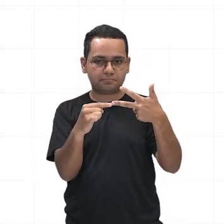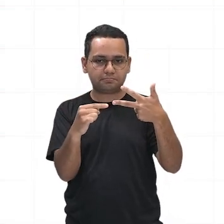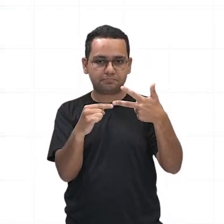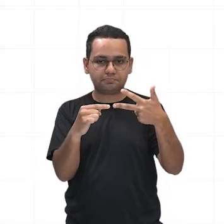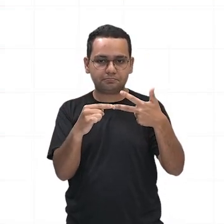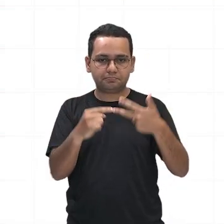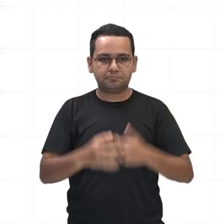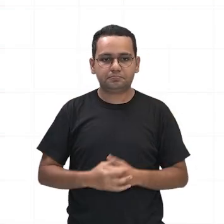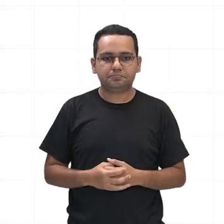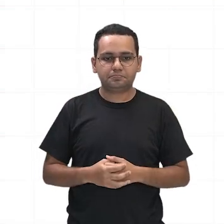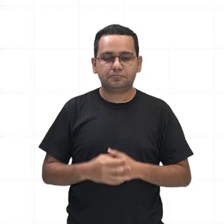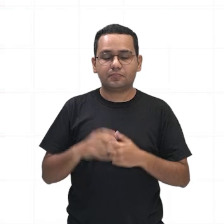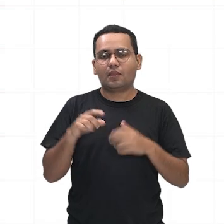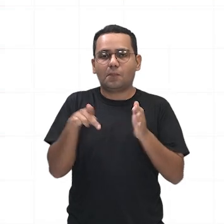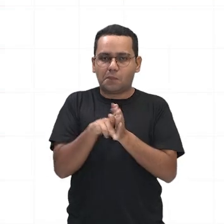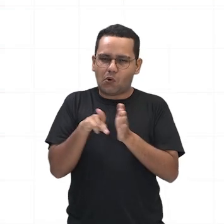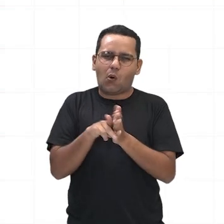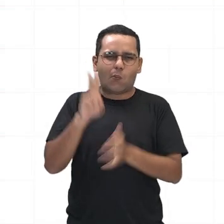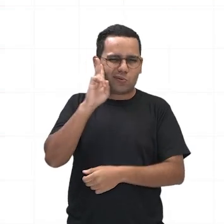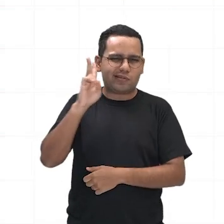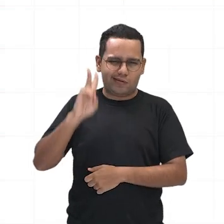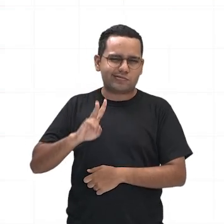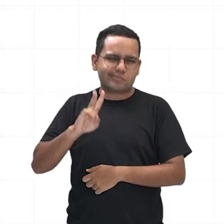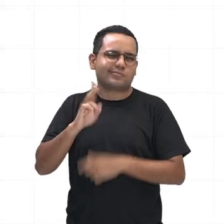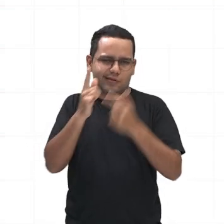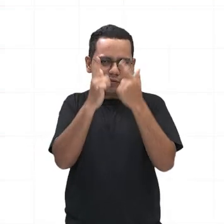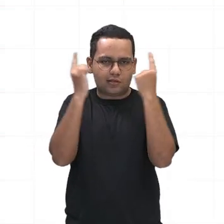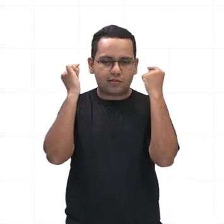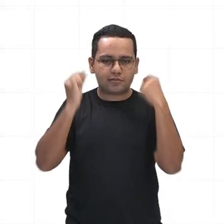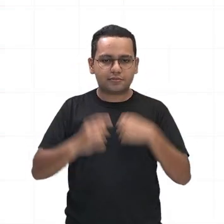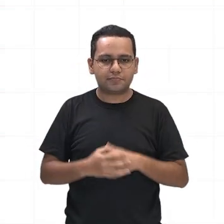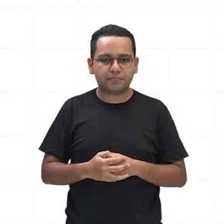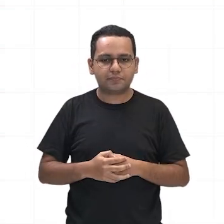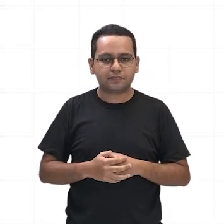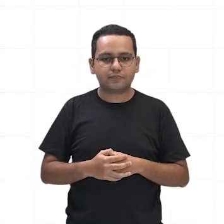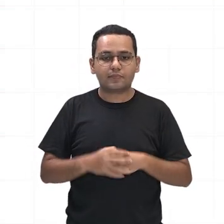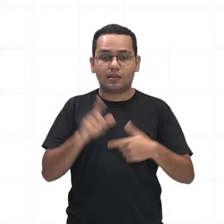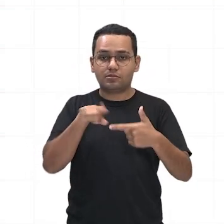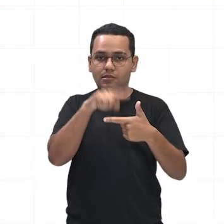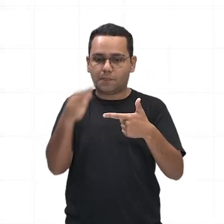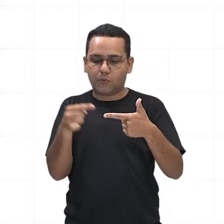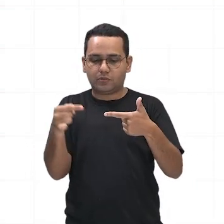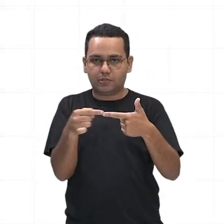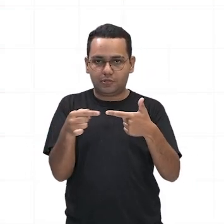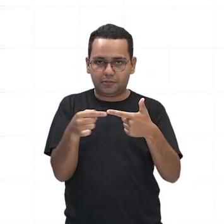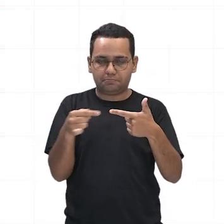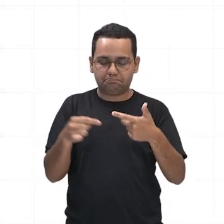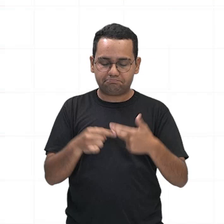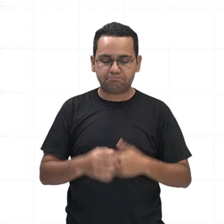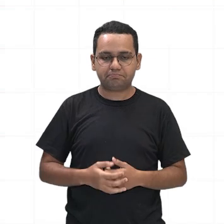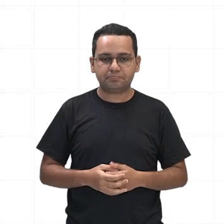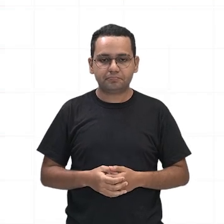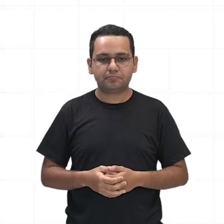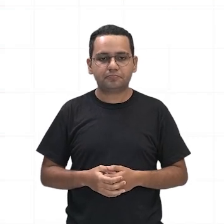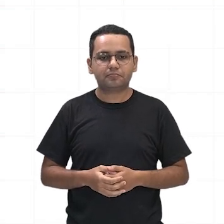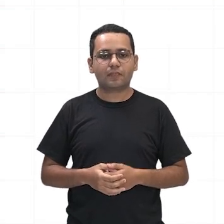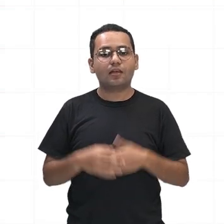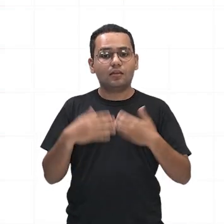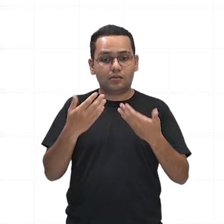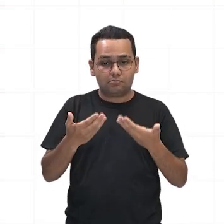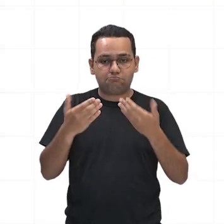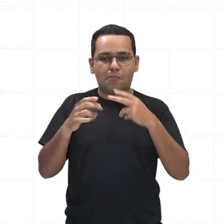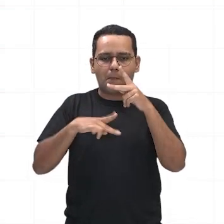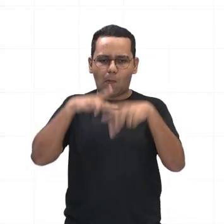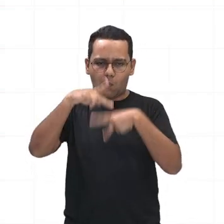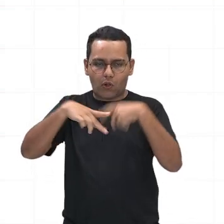período histórico da Grécia Antiga, logo após, então, o período homérico. Parte da população morava